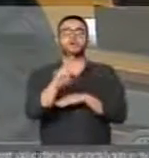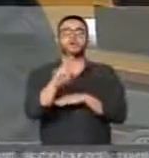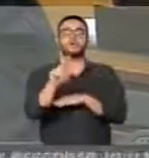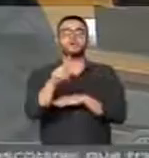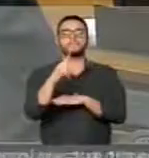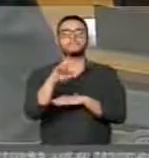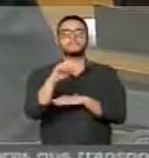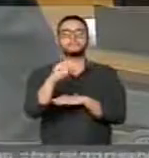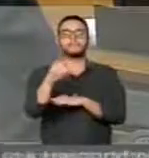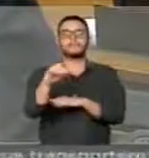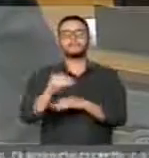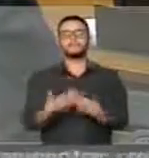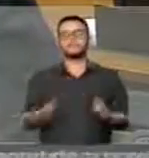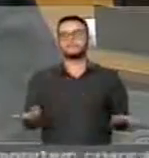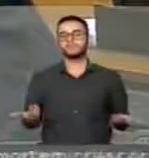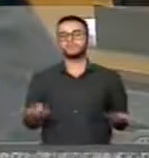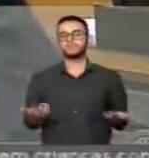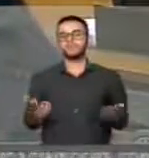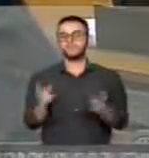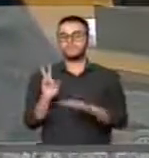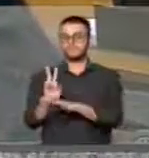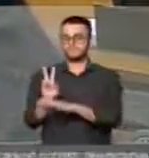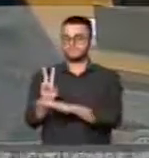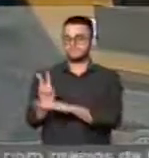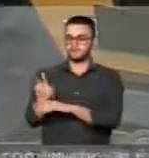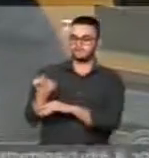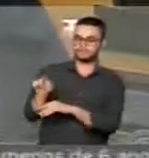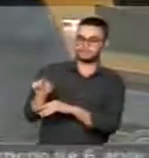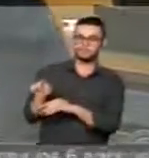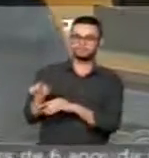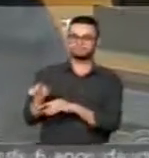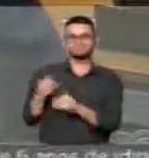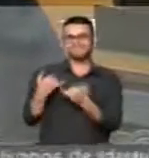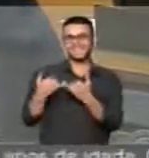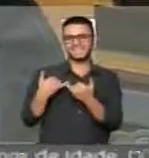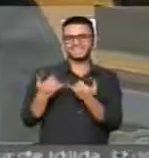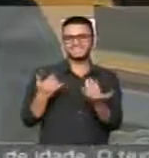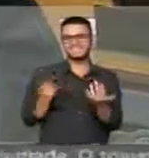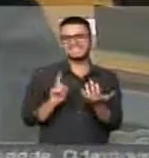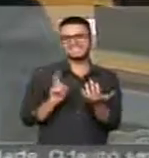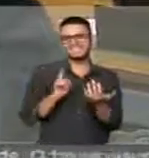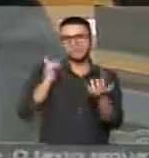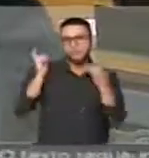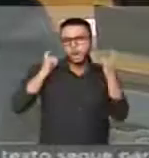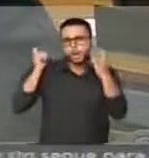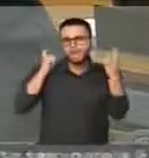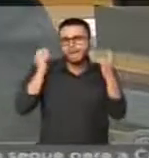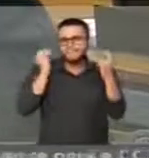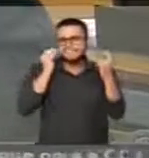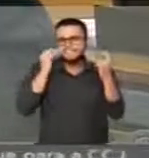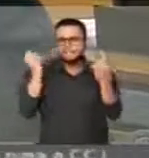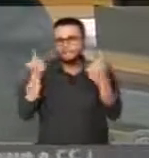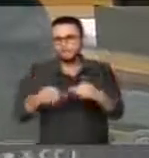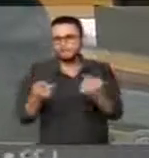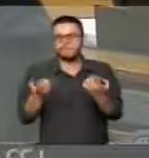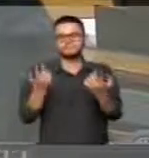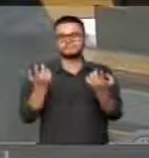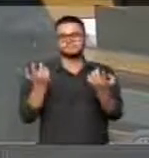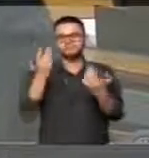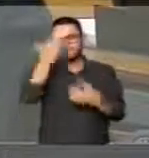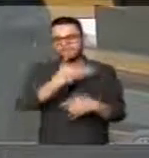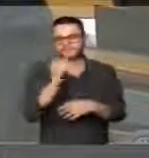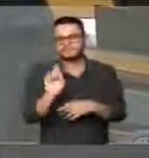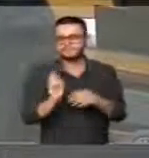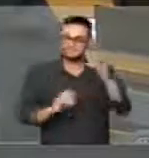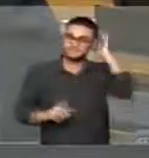A defesa, de alguma forma, nem se preocupou em provar o contrário. A defesa